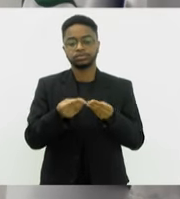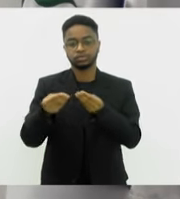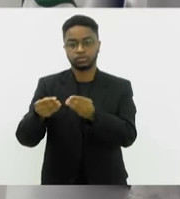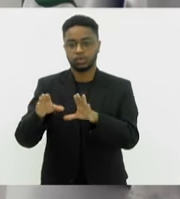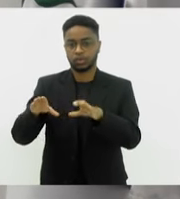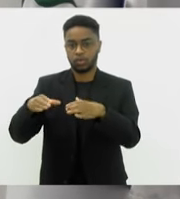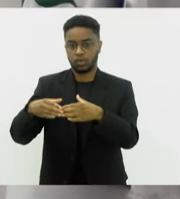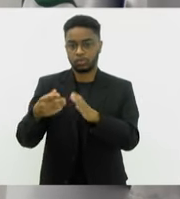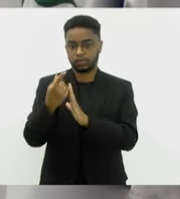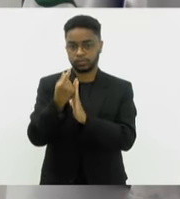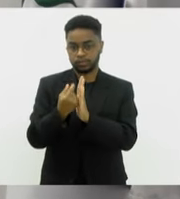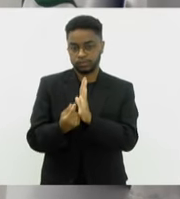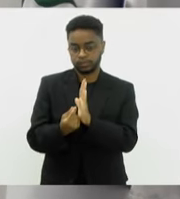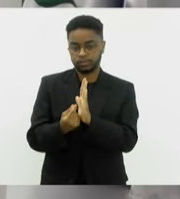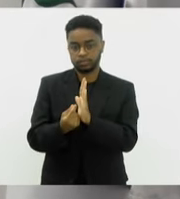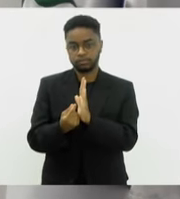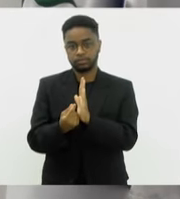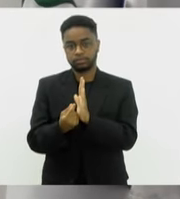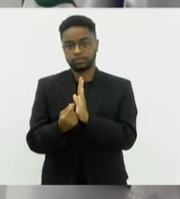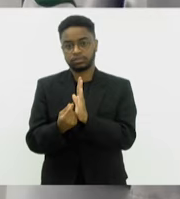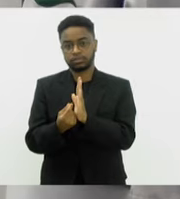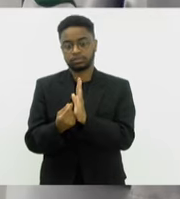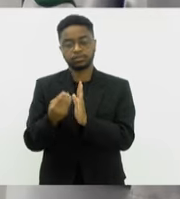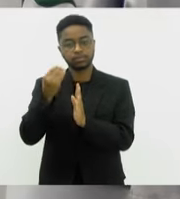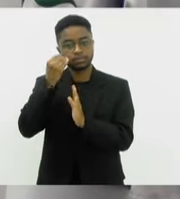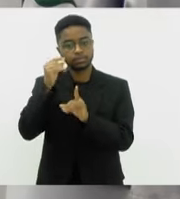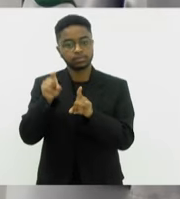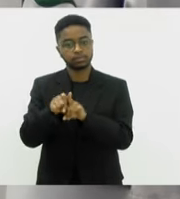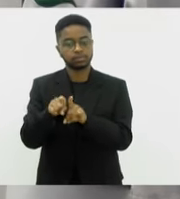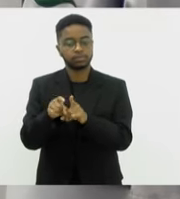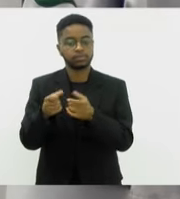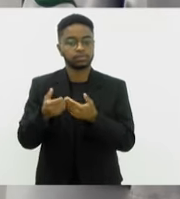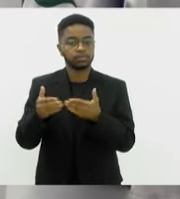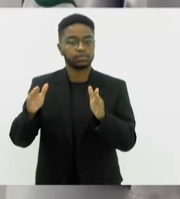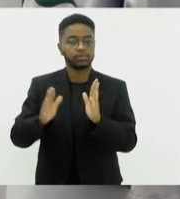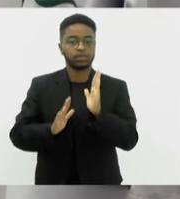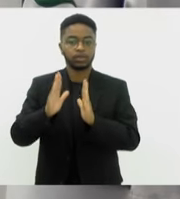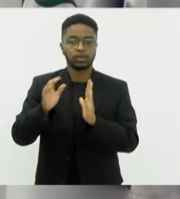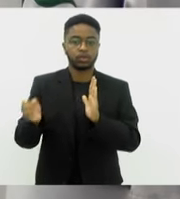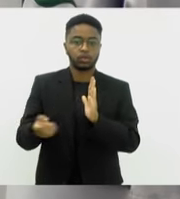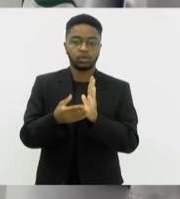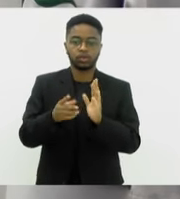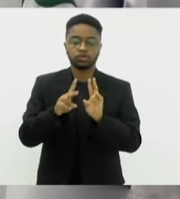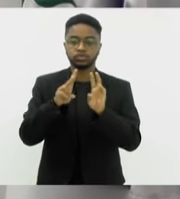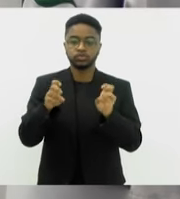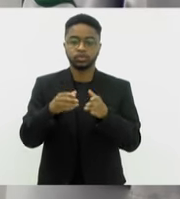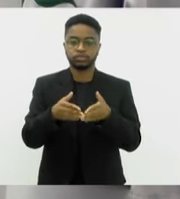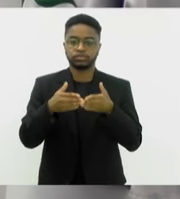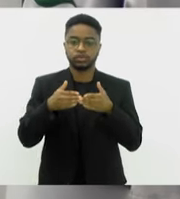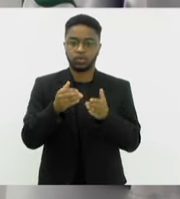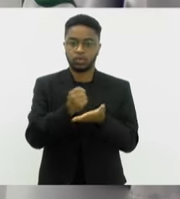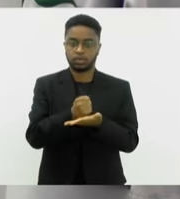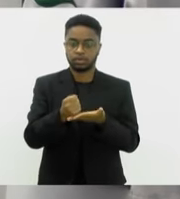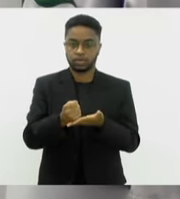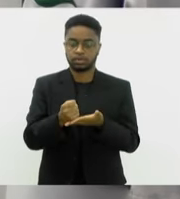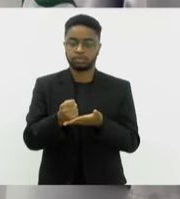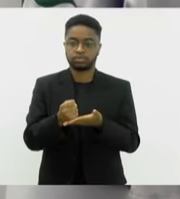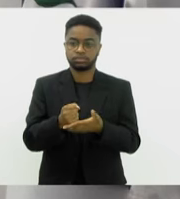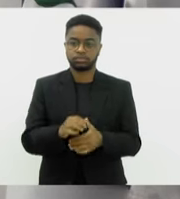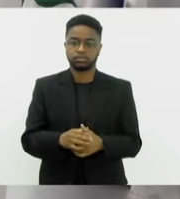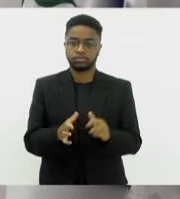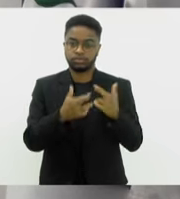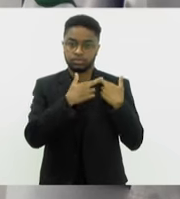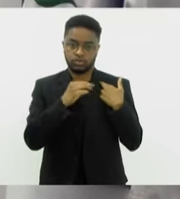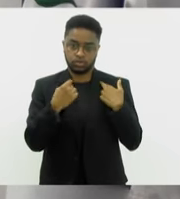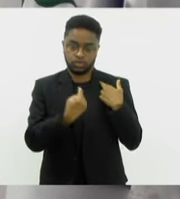pertinente, que é a Comissão de Orçamento, para que possa também inaugurar essa nova época, era de suspensão de contratos, que é uma prerrogativa nossa.